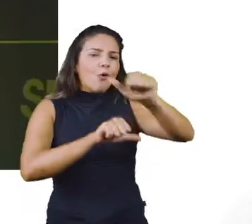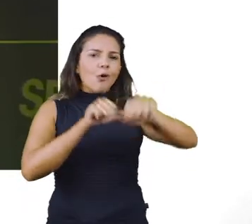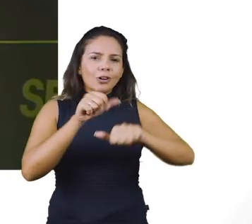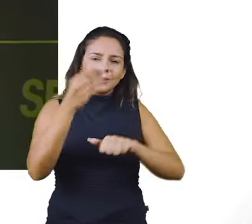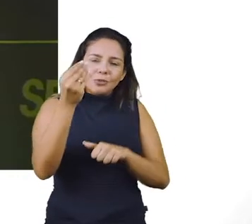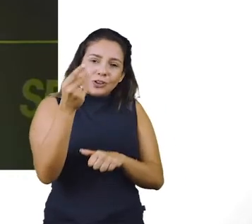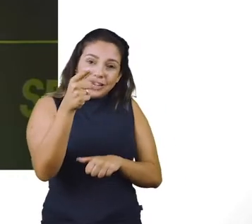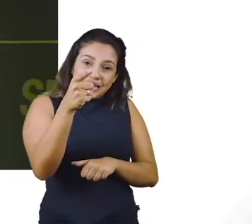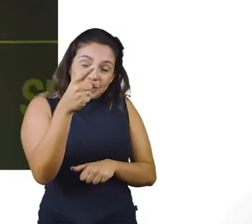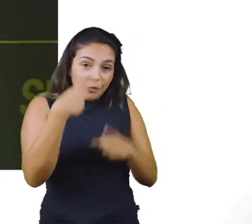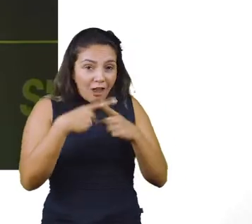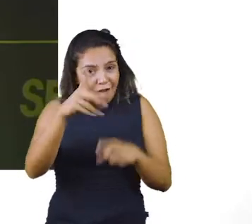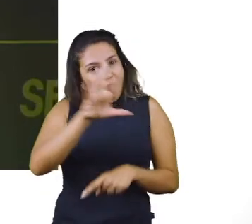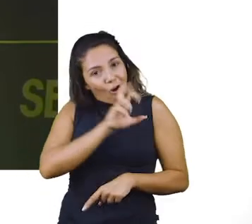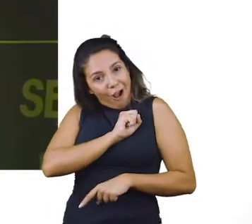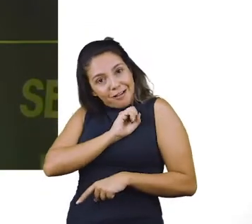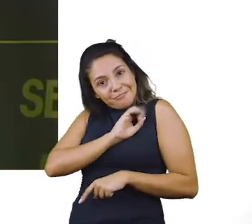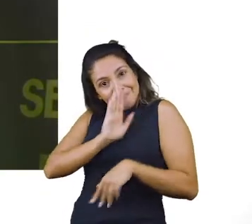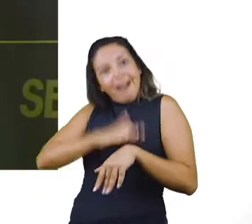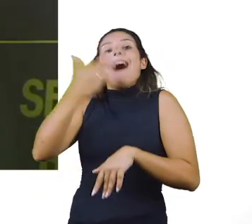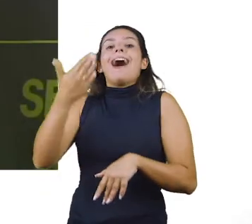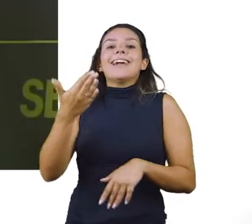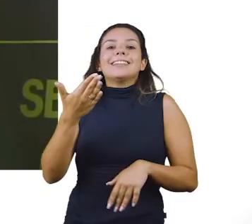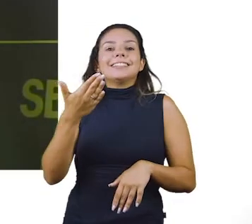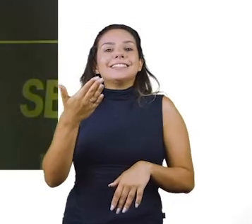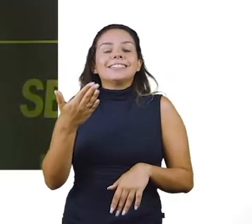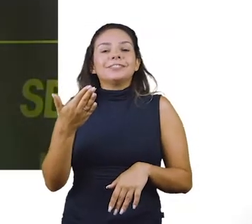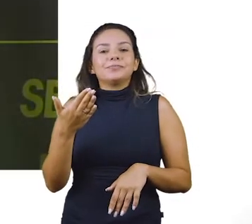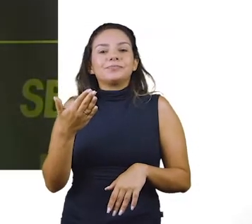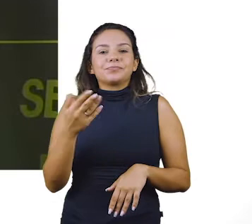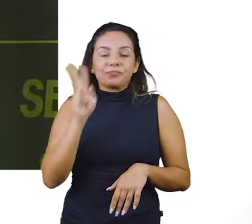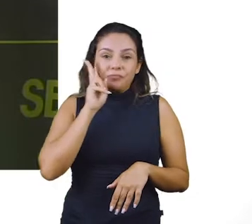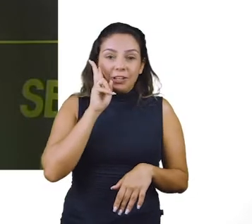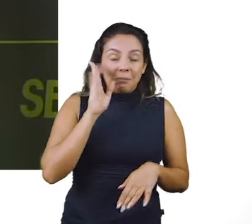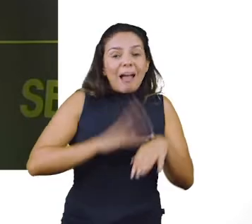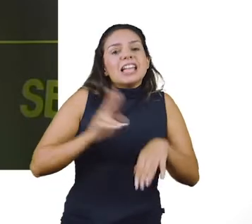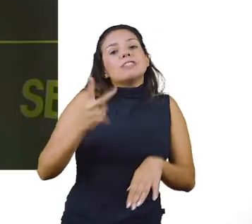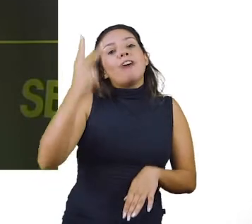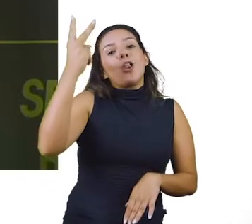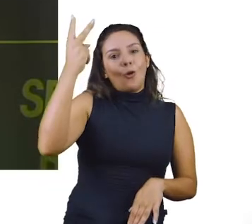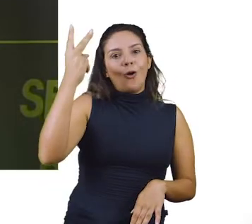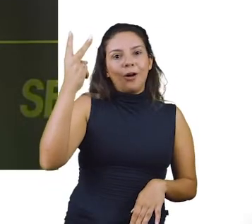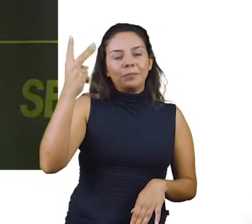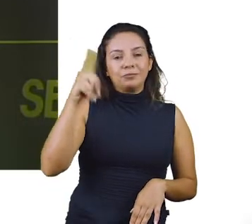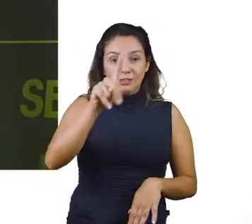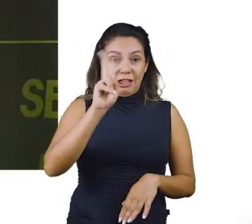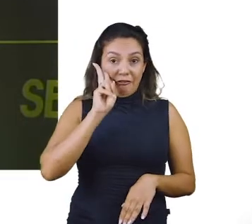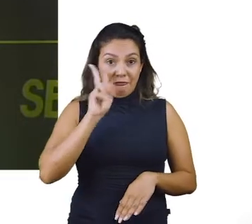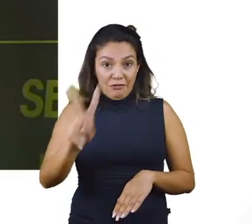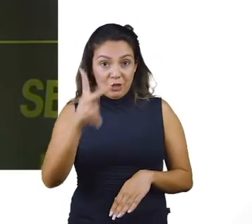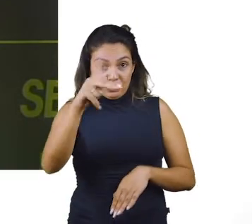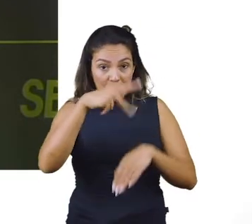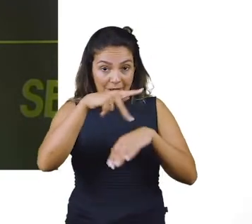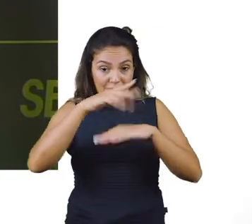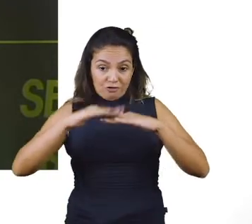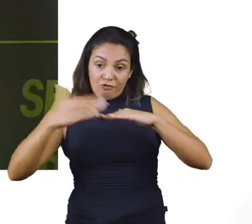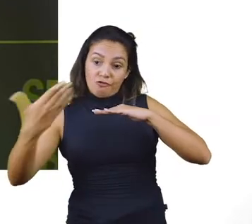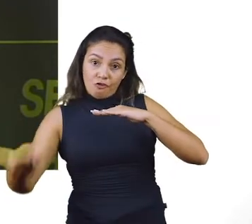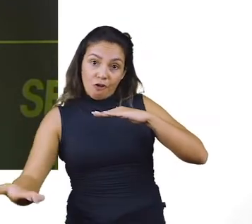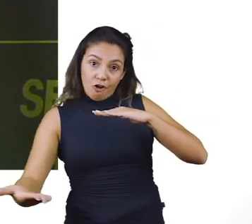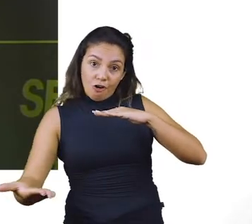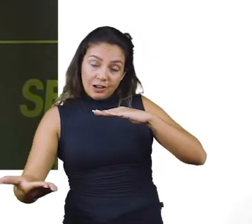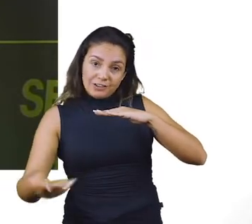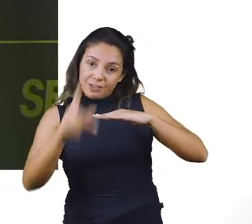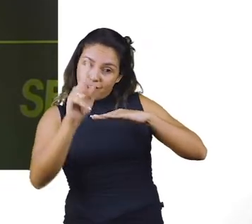você gostar mais da sua família. E, da mesma forma, você enxergar o seu país de fora é muito importante para você entender melhor o seu país, para